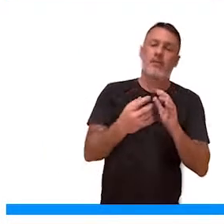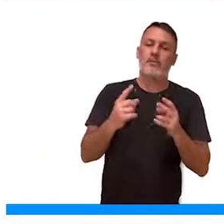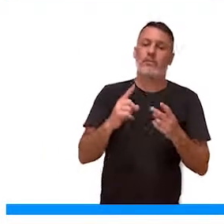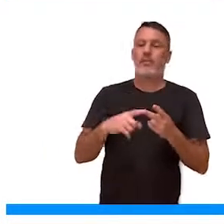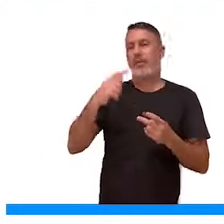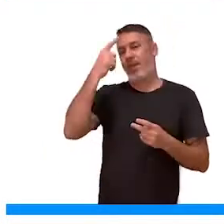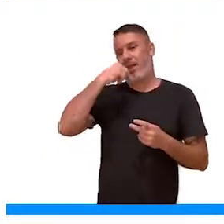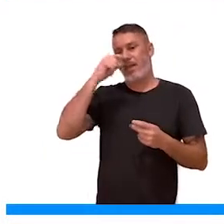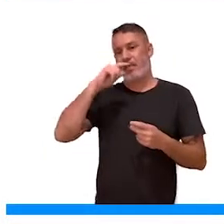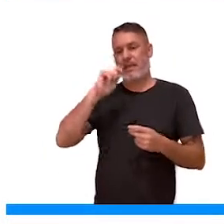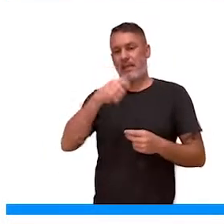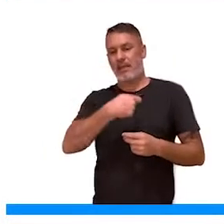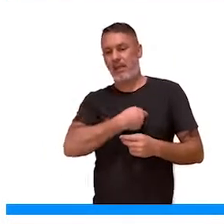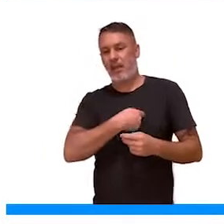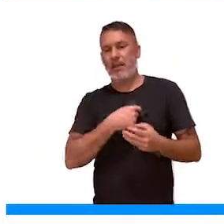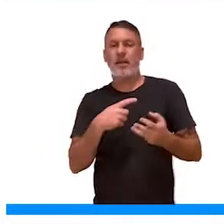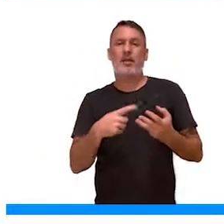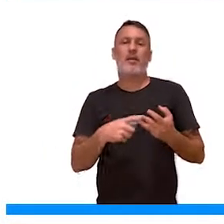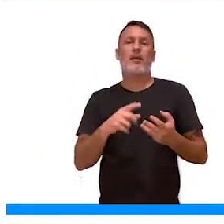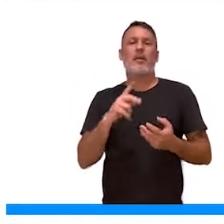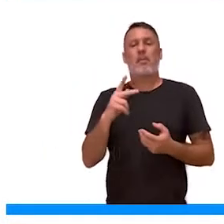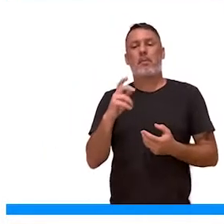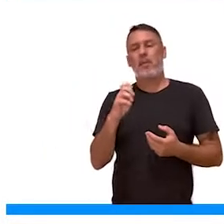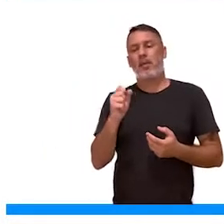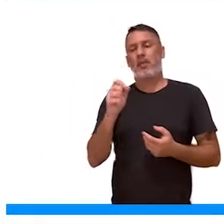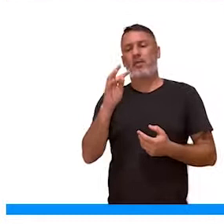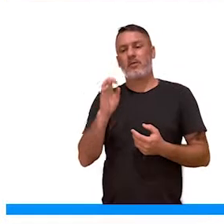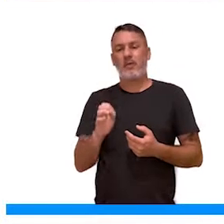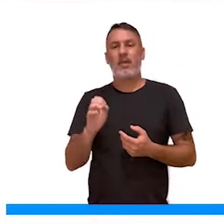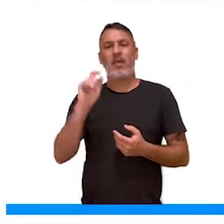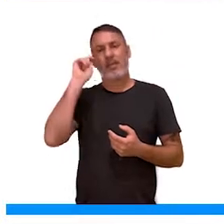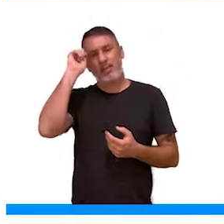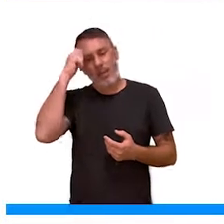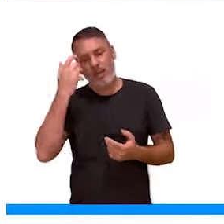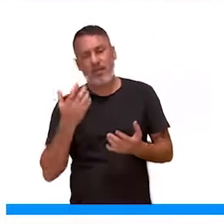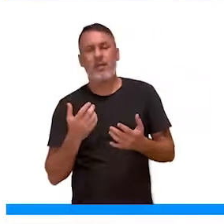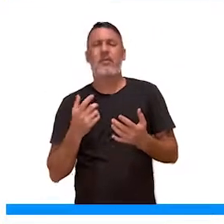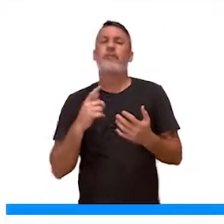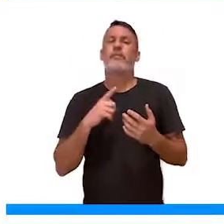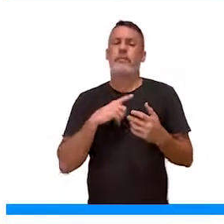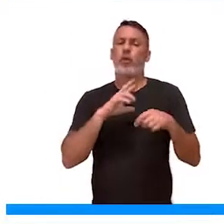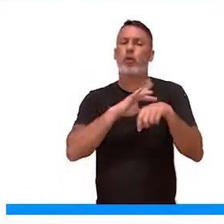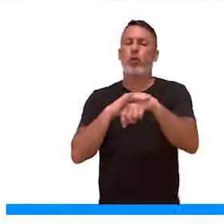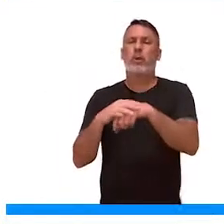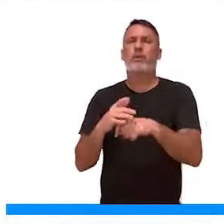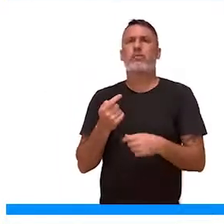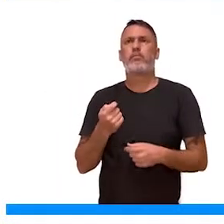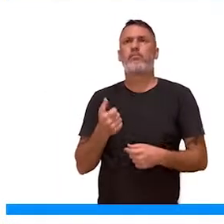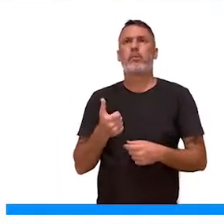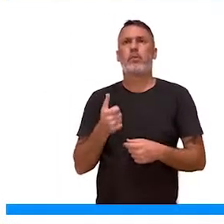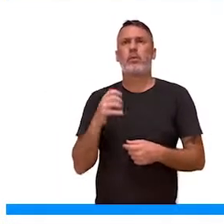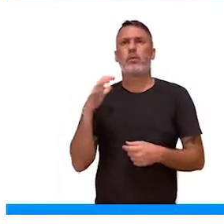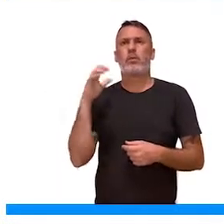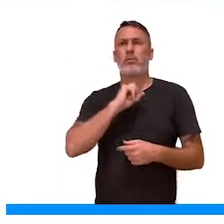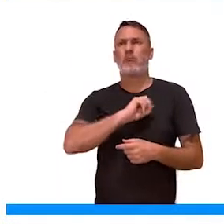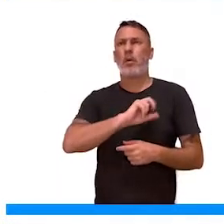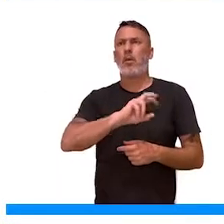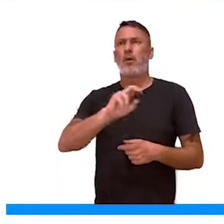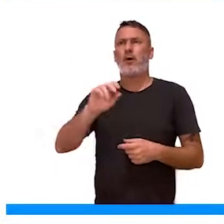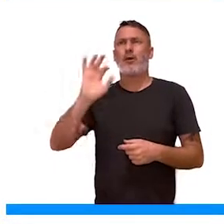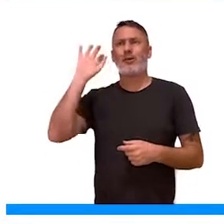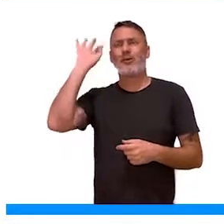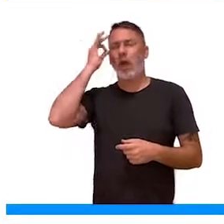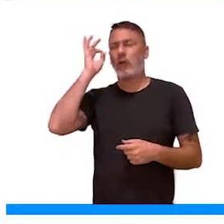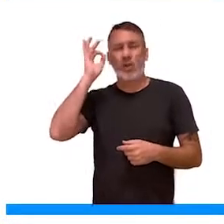peste negra, a gripe espanhola. Então, são doenças que elas têm uma capacidade de passar